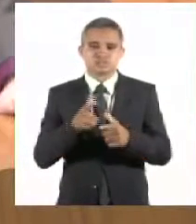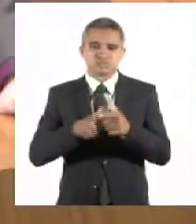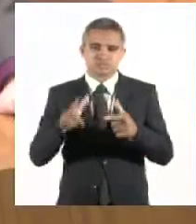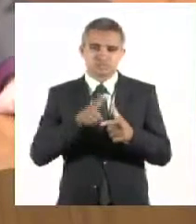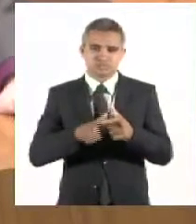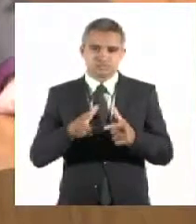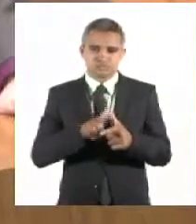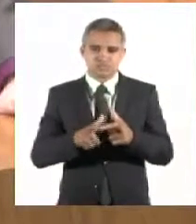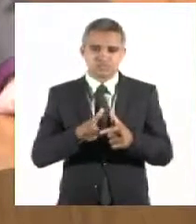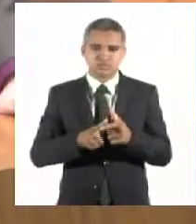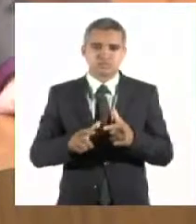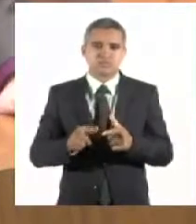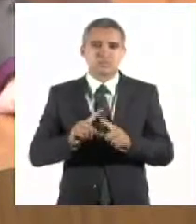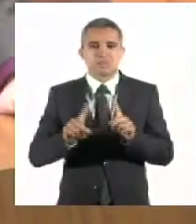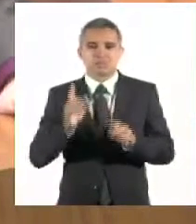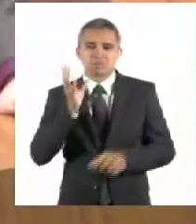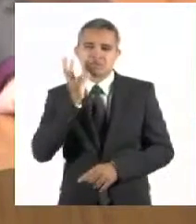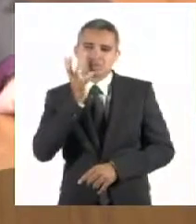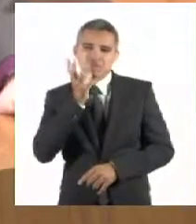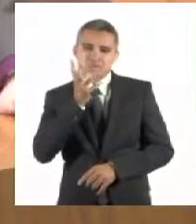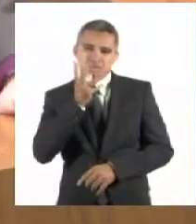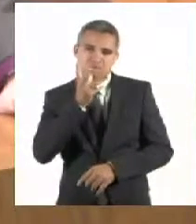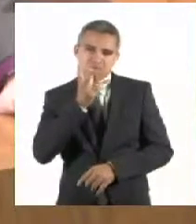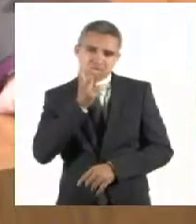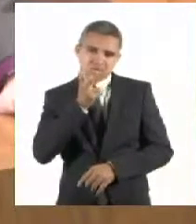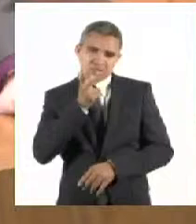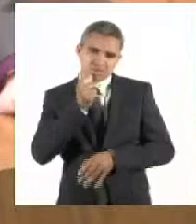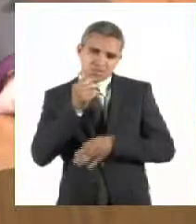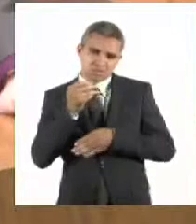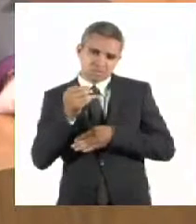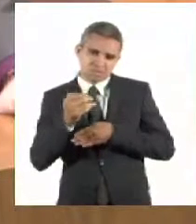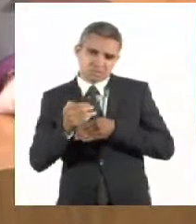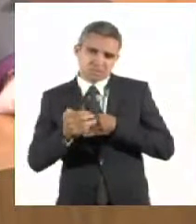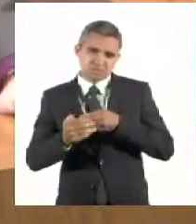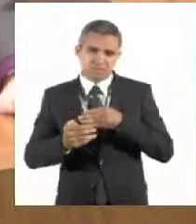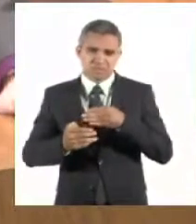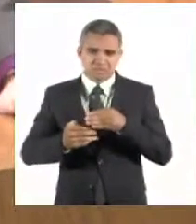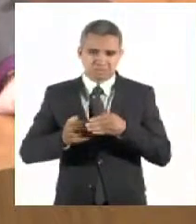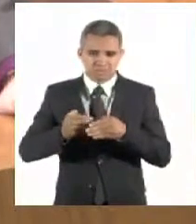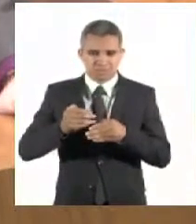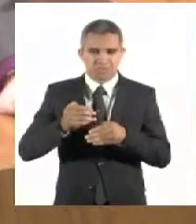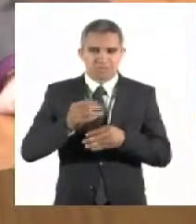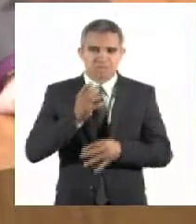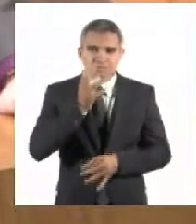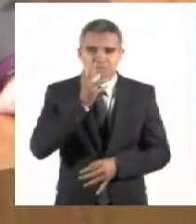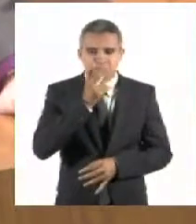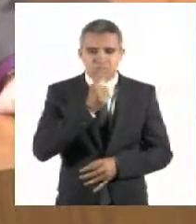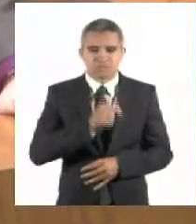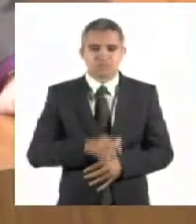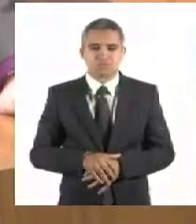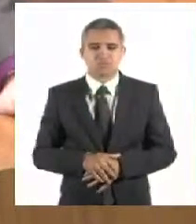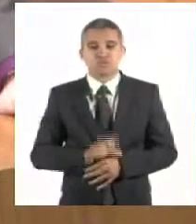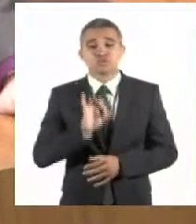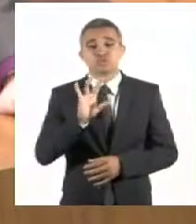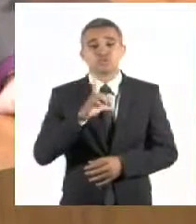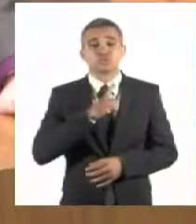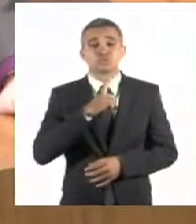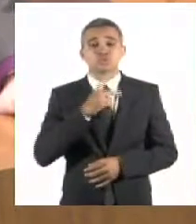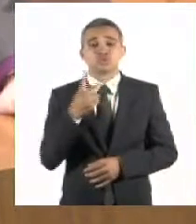a passos de tartaruga e que tem apenas um poço, dois